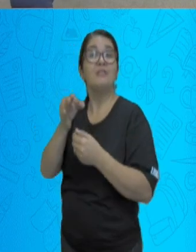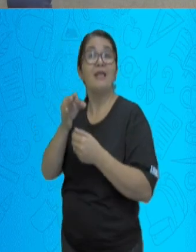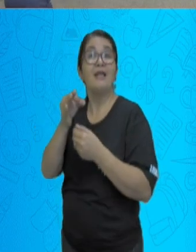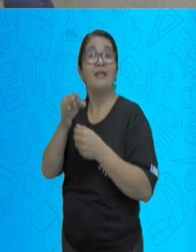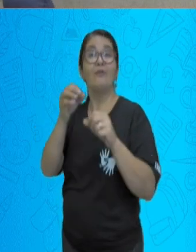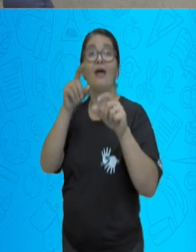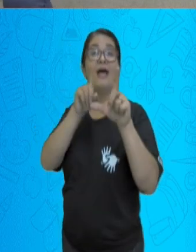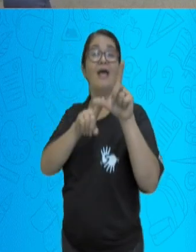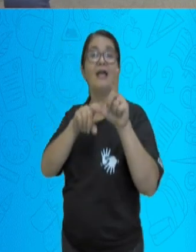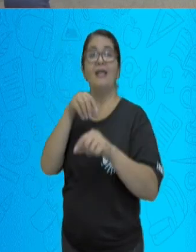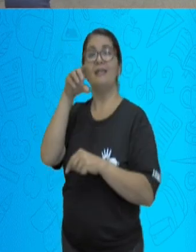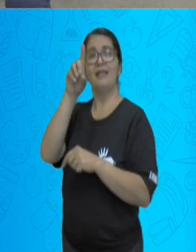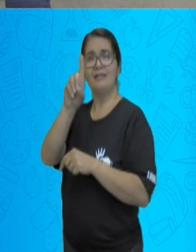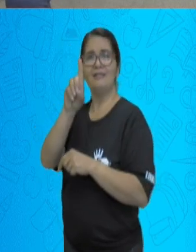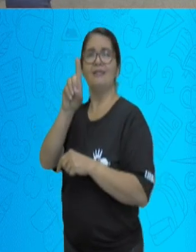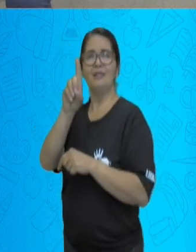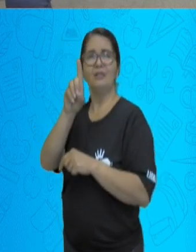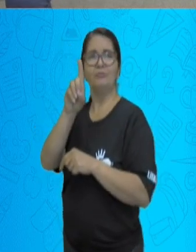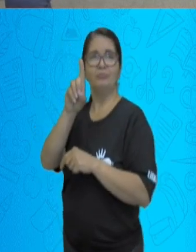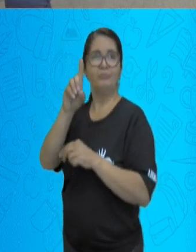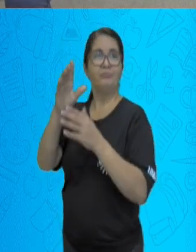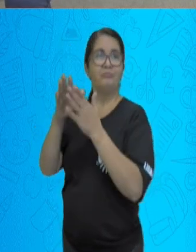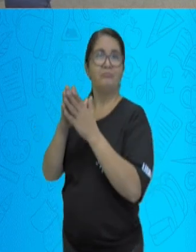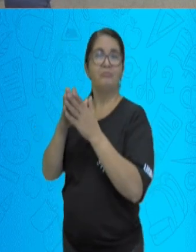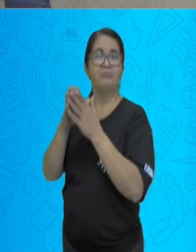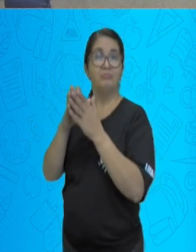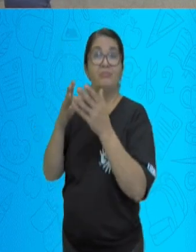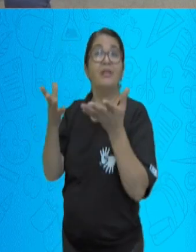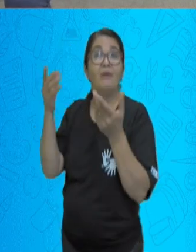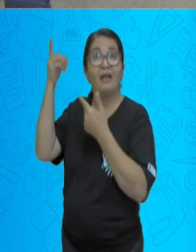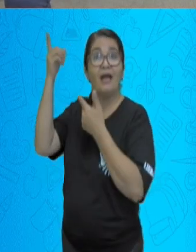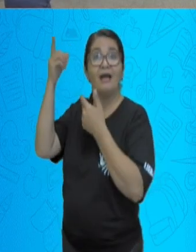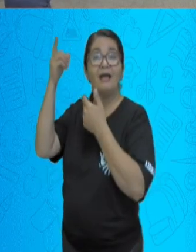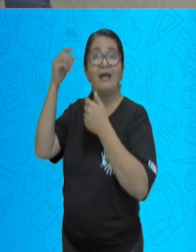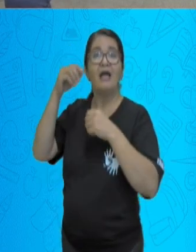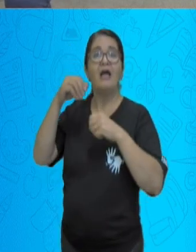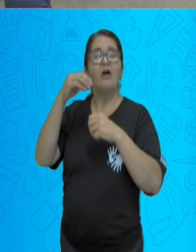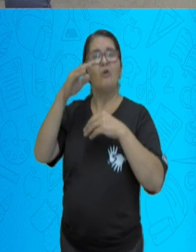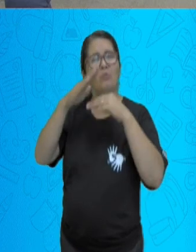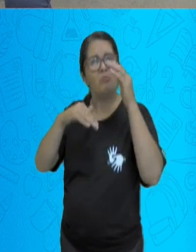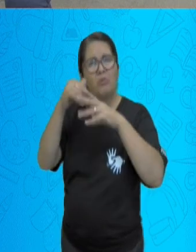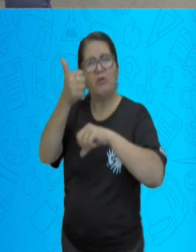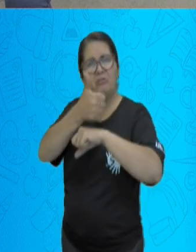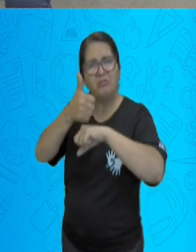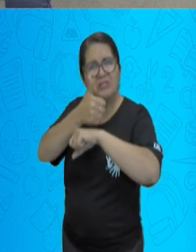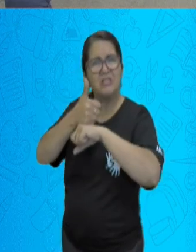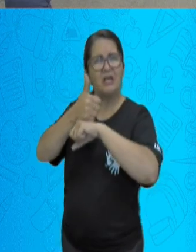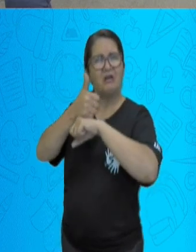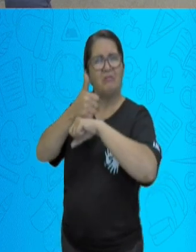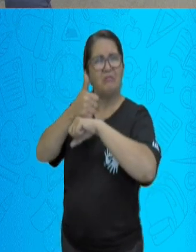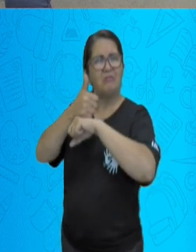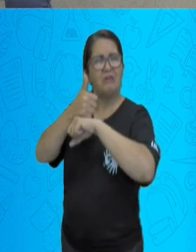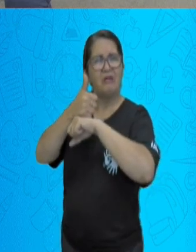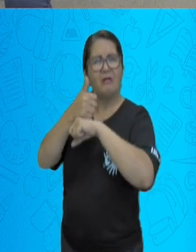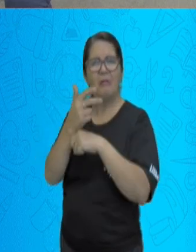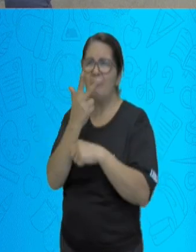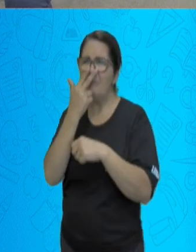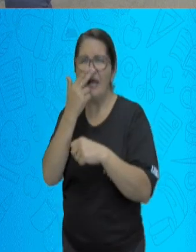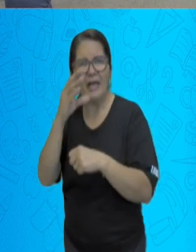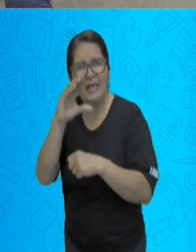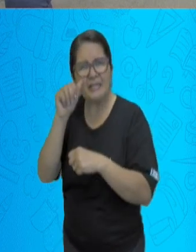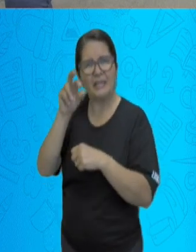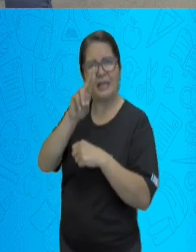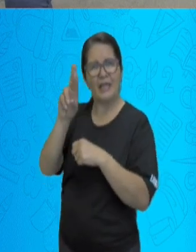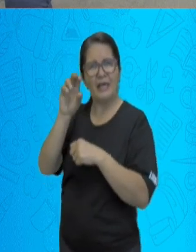Vamos só analisar a última, profissão e carreira. Não consegui observar mesmo radical para as duas palavras.